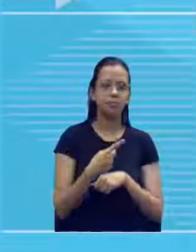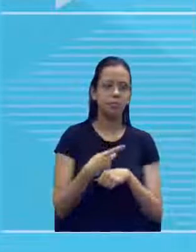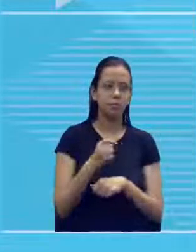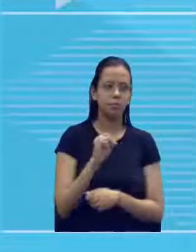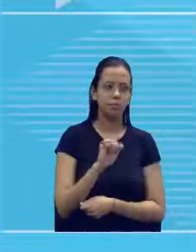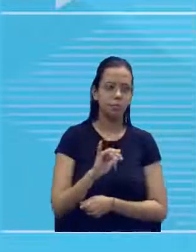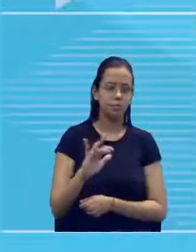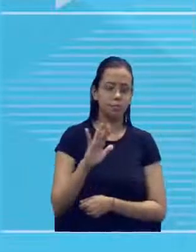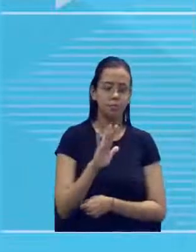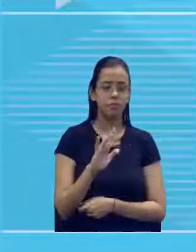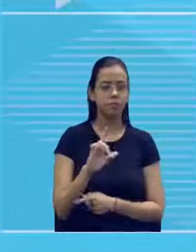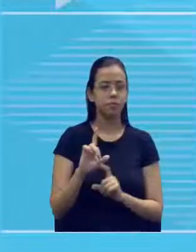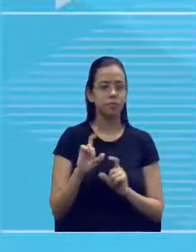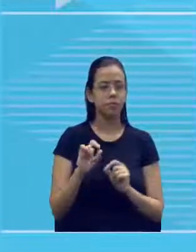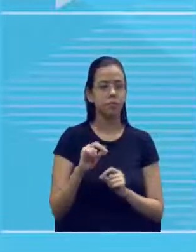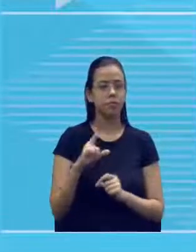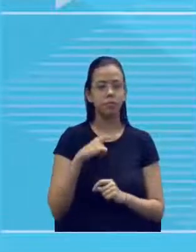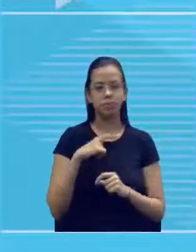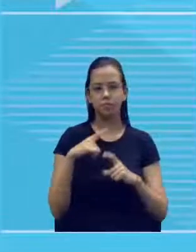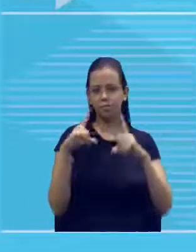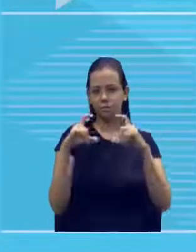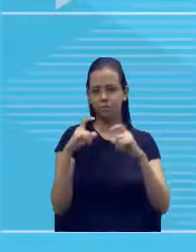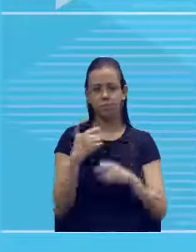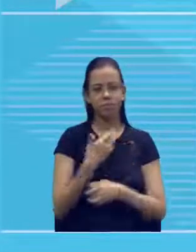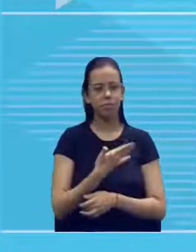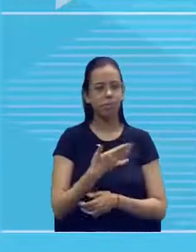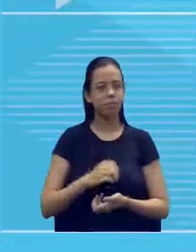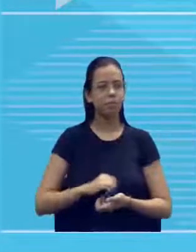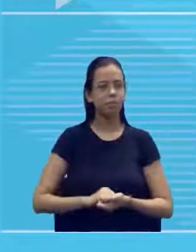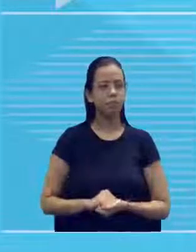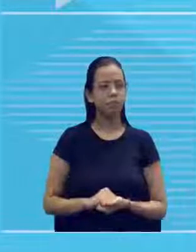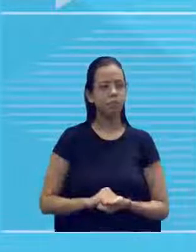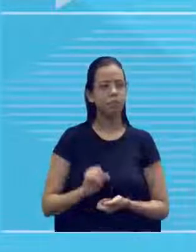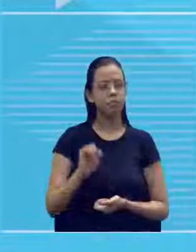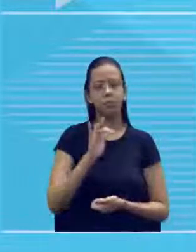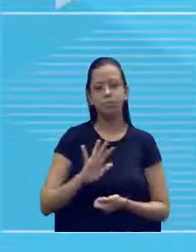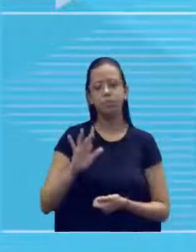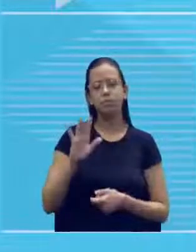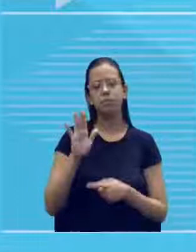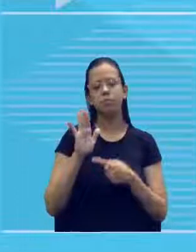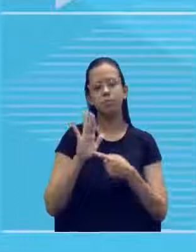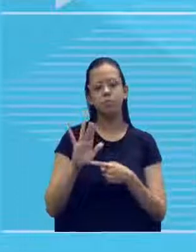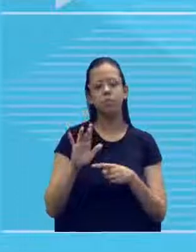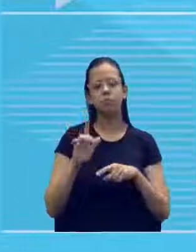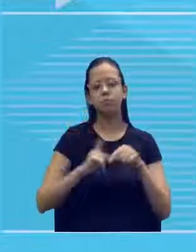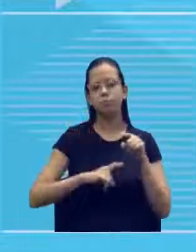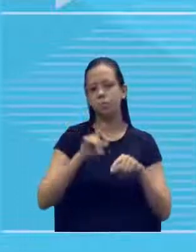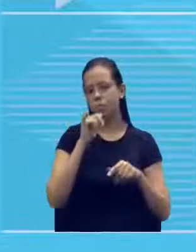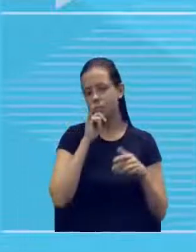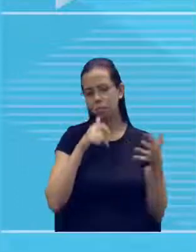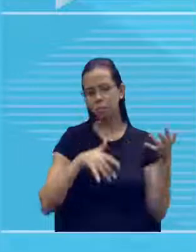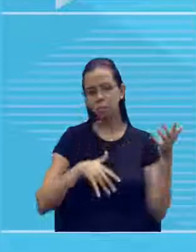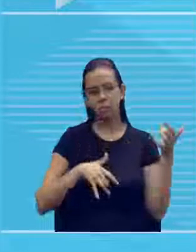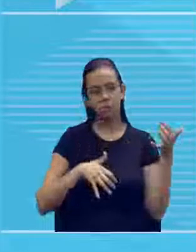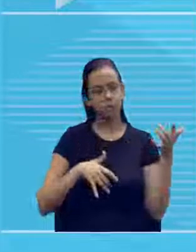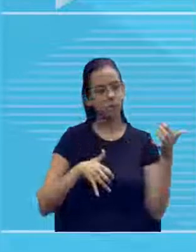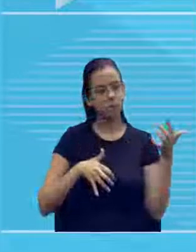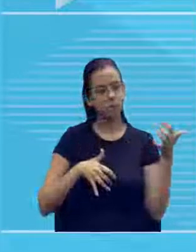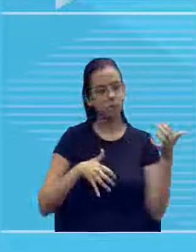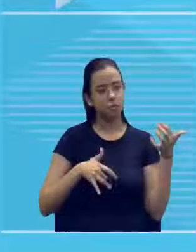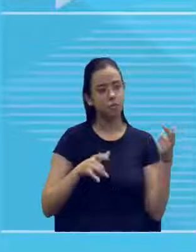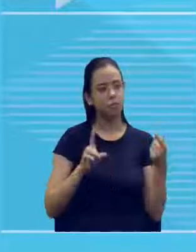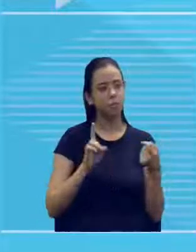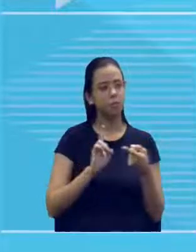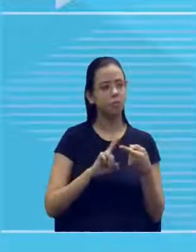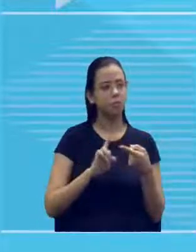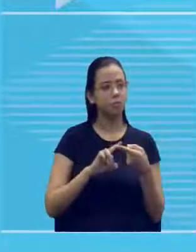desse grande dia, o uso de instrumentos, né, vocês estão vendo aqui um violão, um violino,